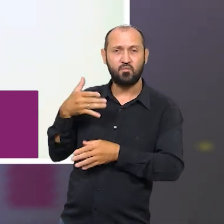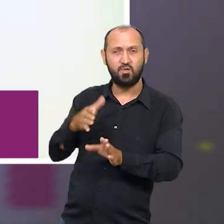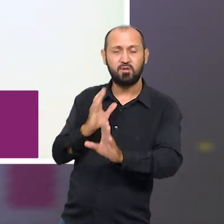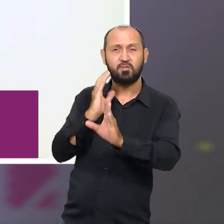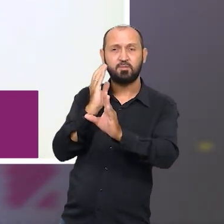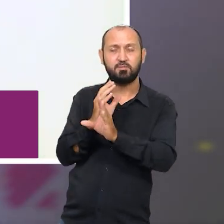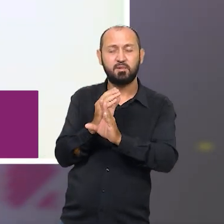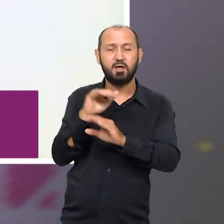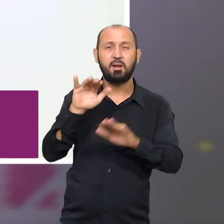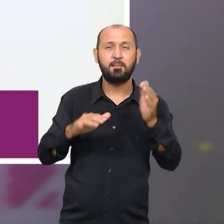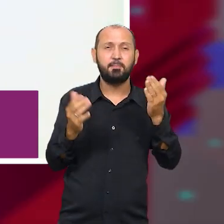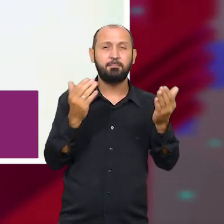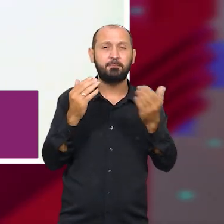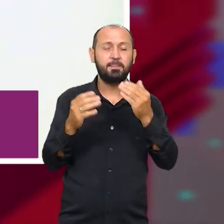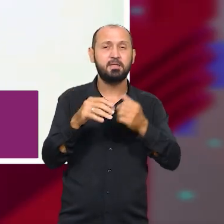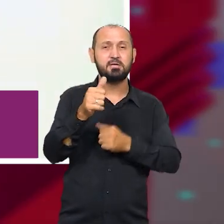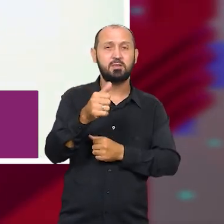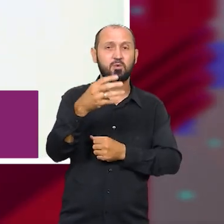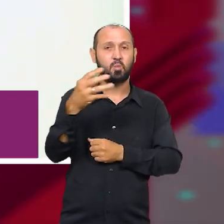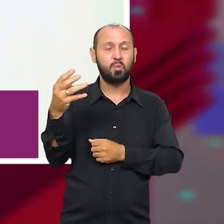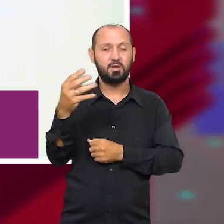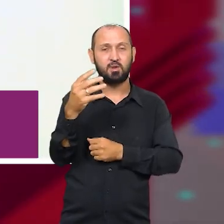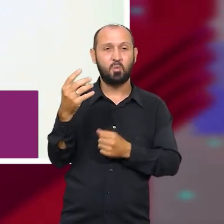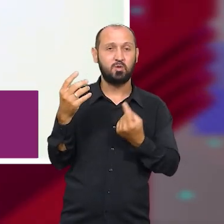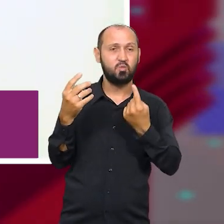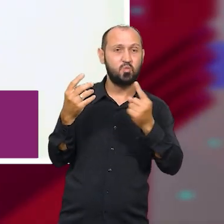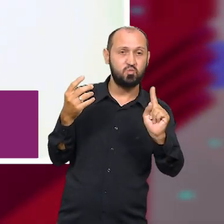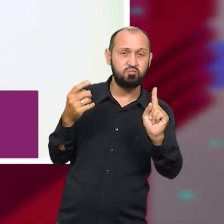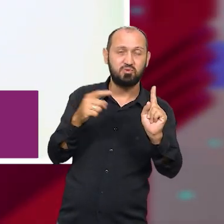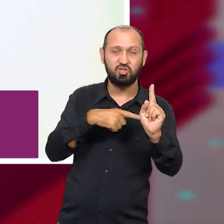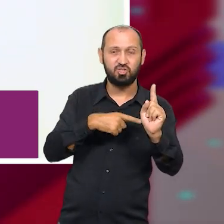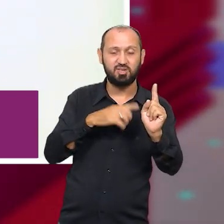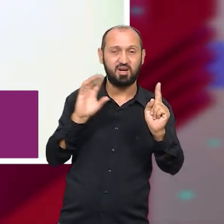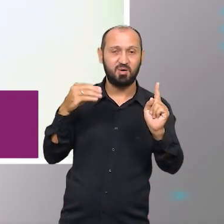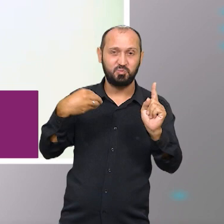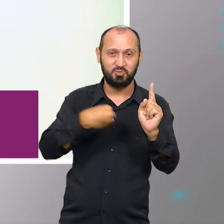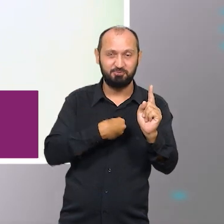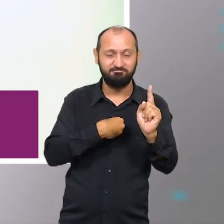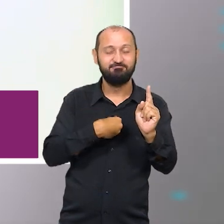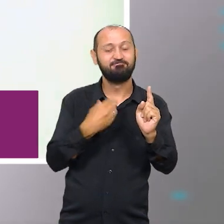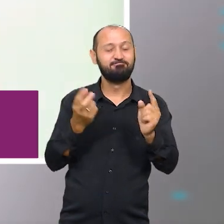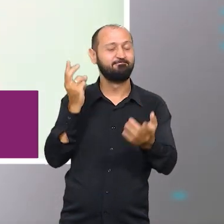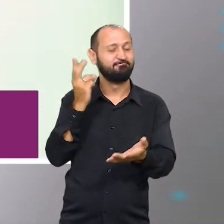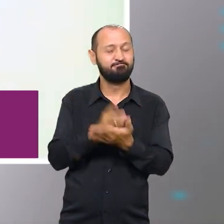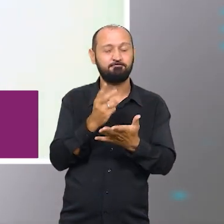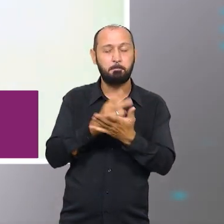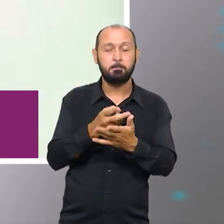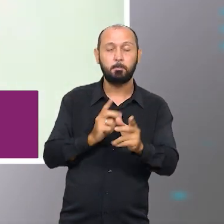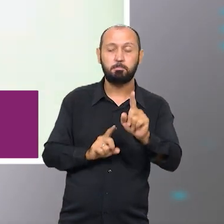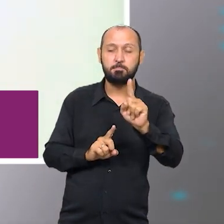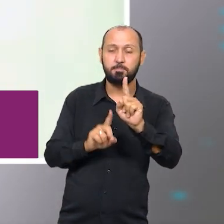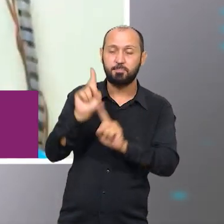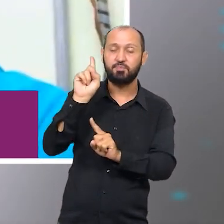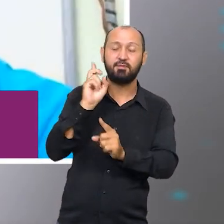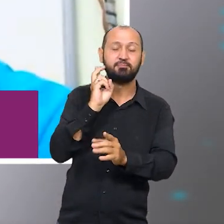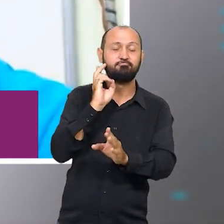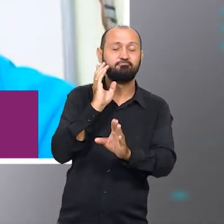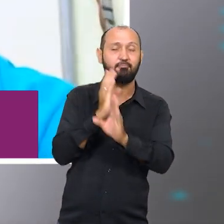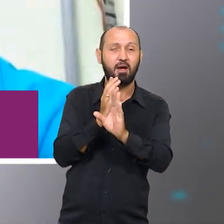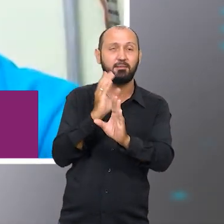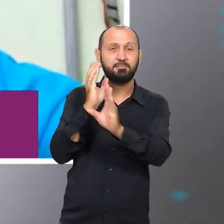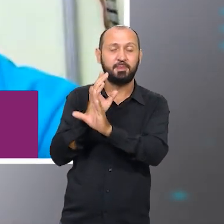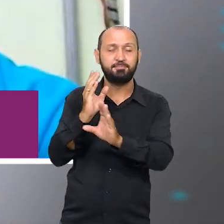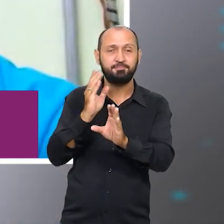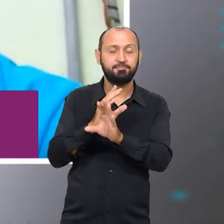foi diagnosticado, esse parâmetro era de 144 para 1. Né? Então, cada vez mais a gente vai